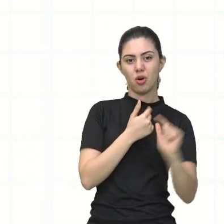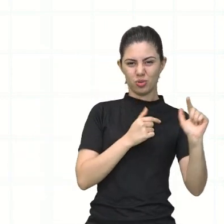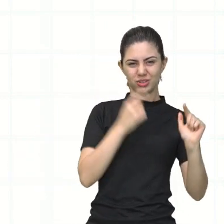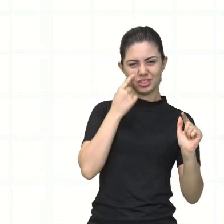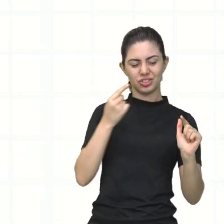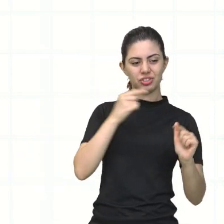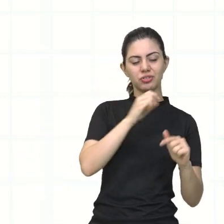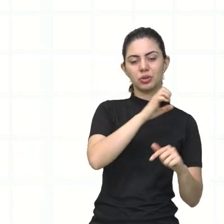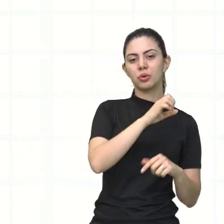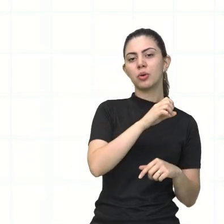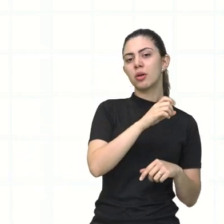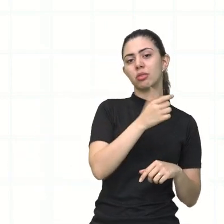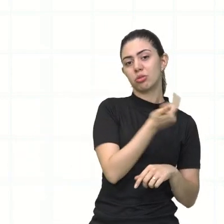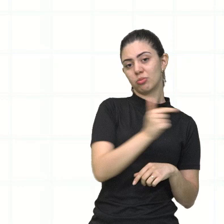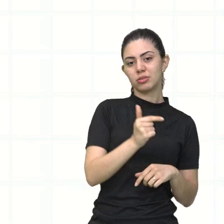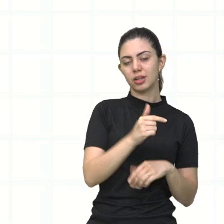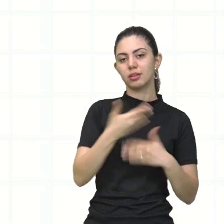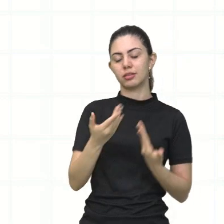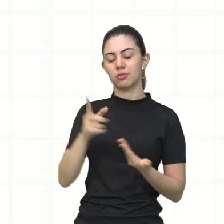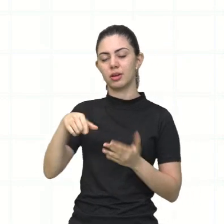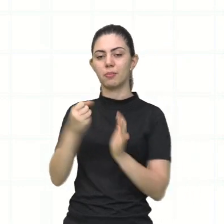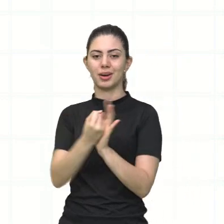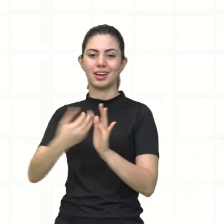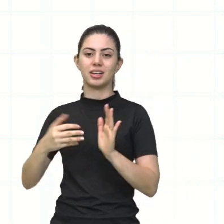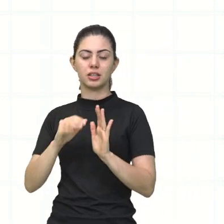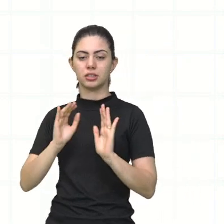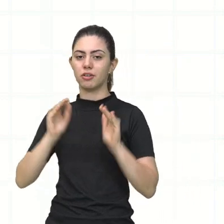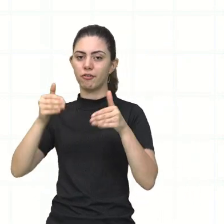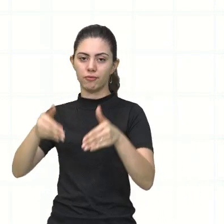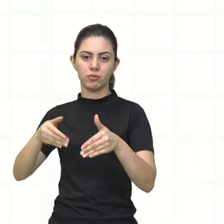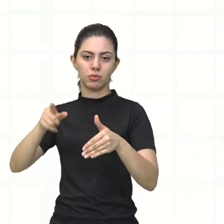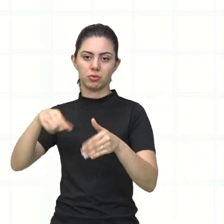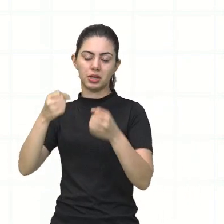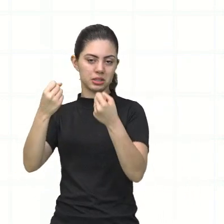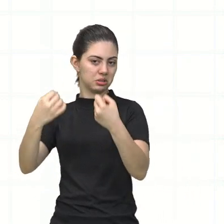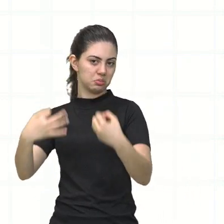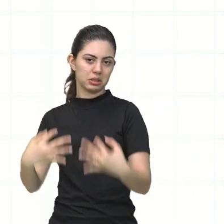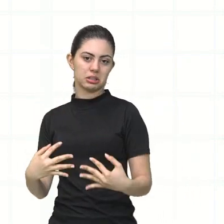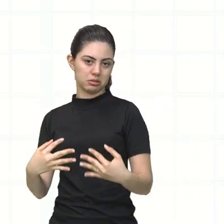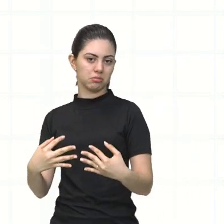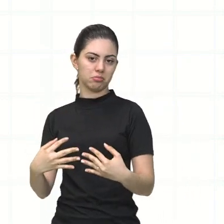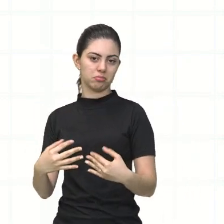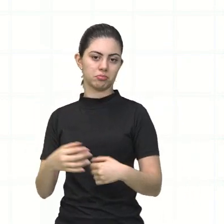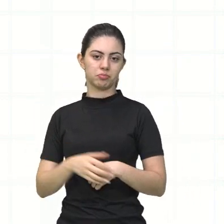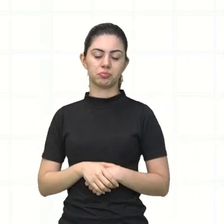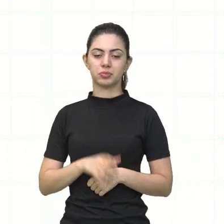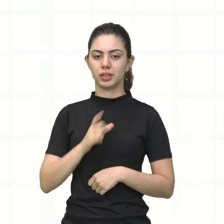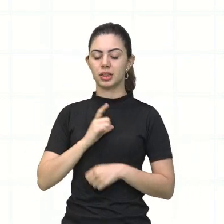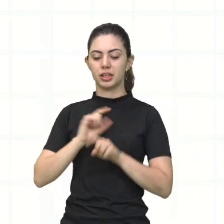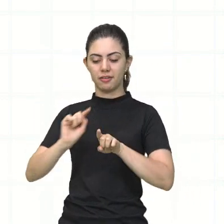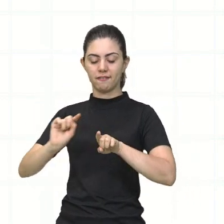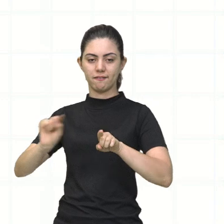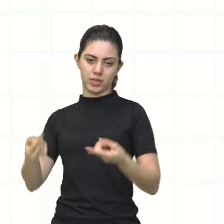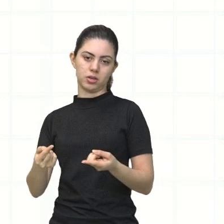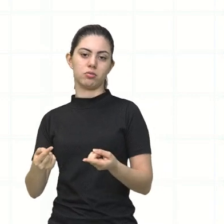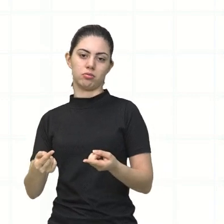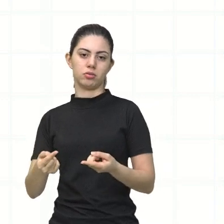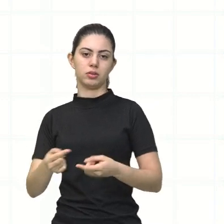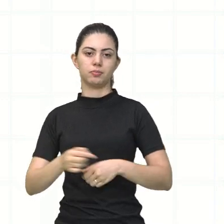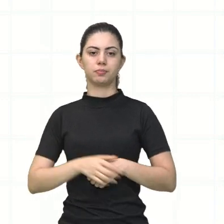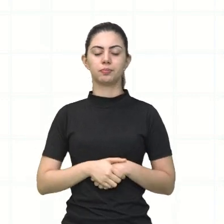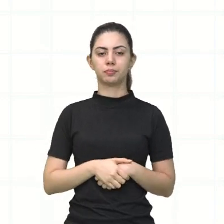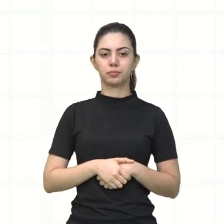uma característica que aparece bastante e que destaca. Explicativa tem vírgula. Restritiva não